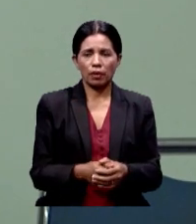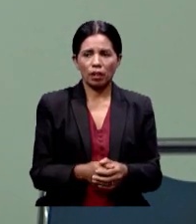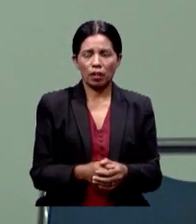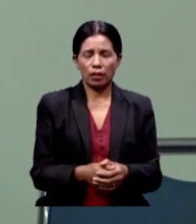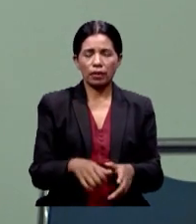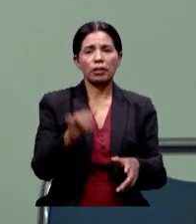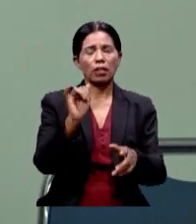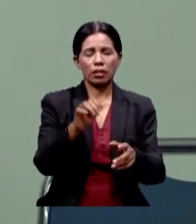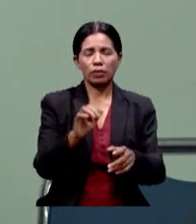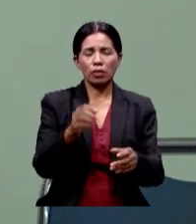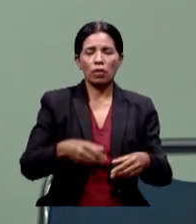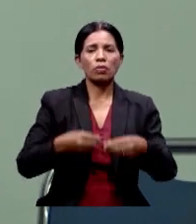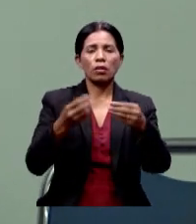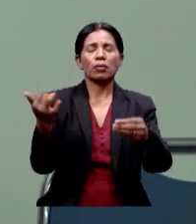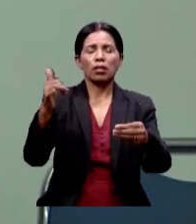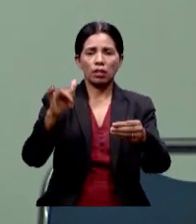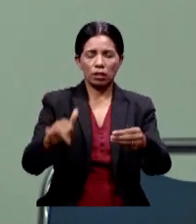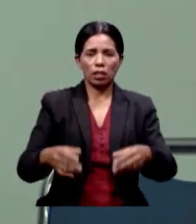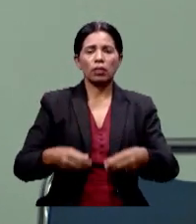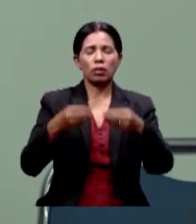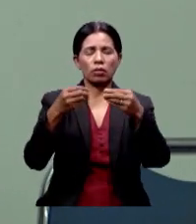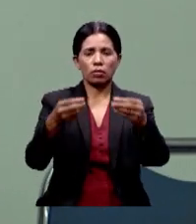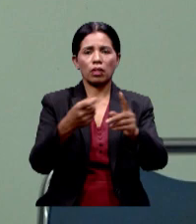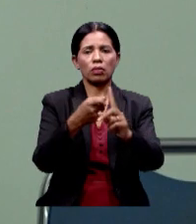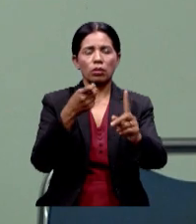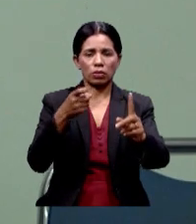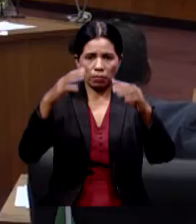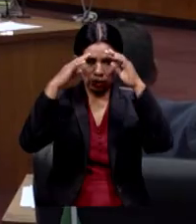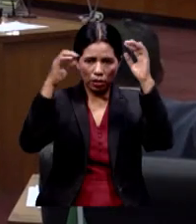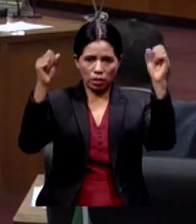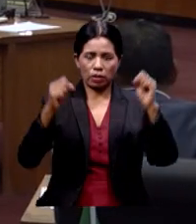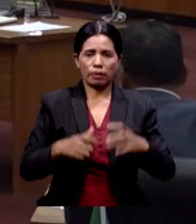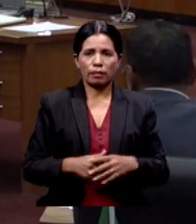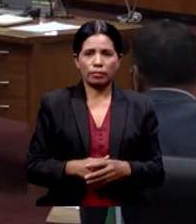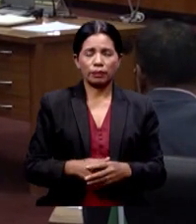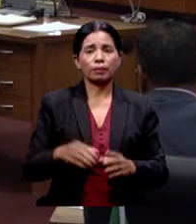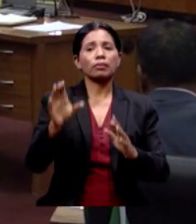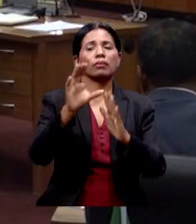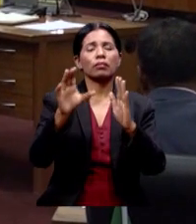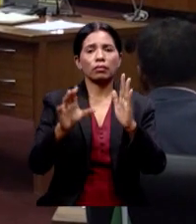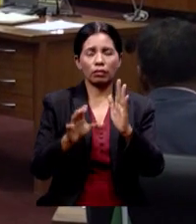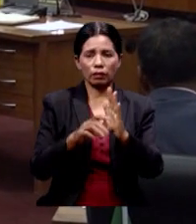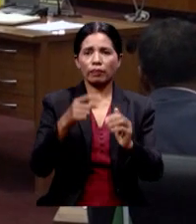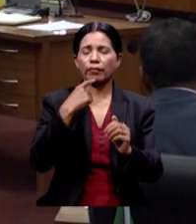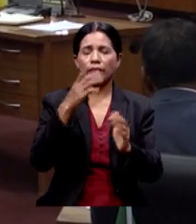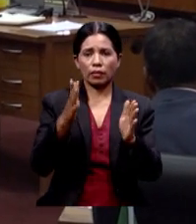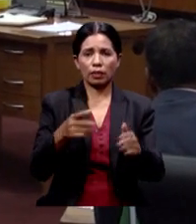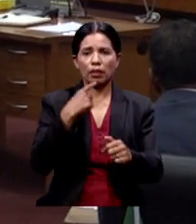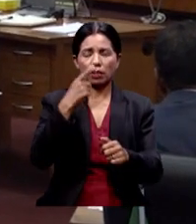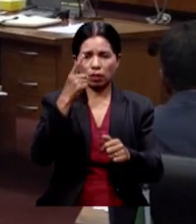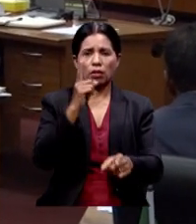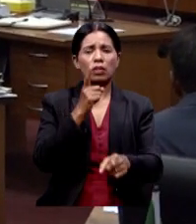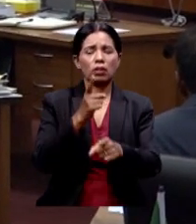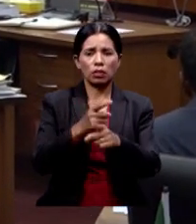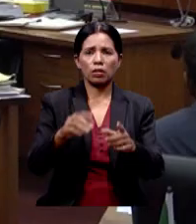autoriza a saída ou for a saída, uma solicitação, não é mesmo, até o seu Presidente da República. Constitucionista ne actuir necessário duni